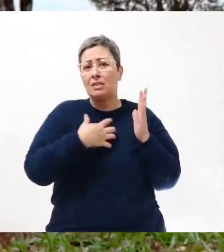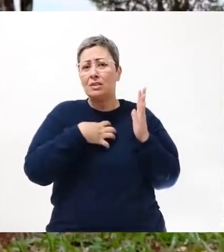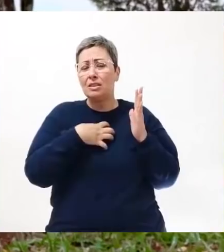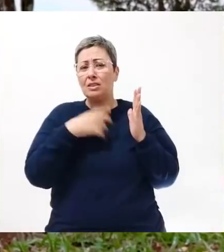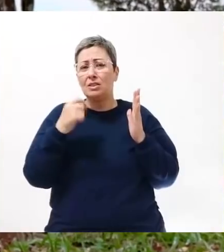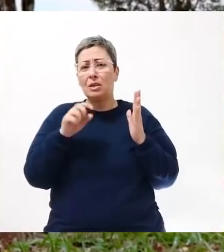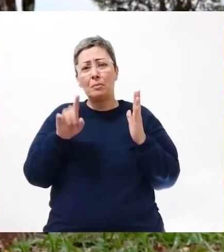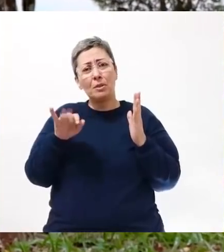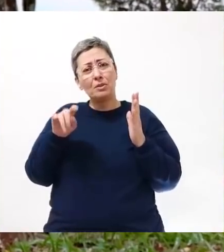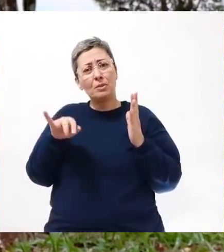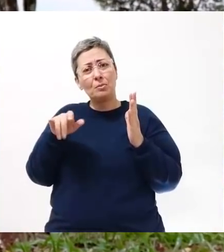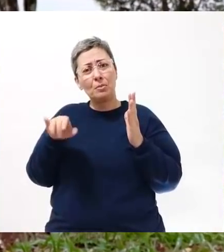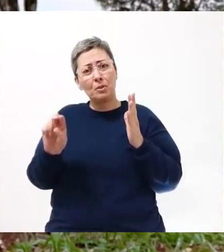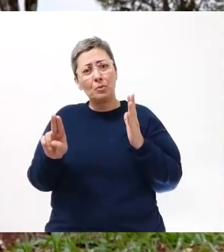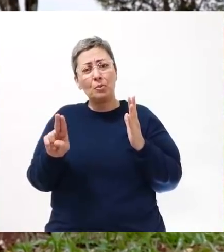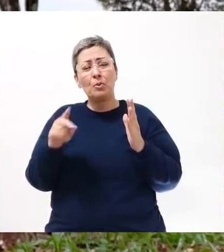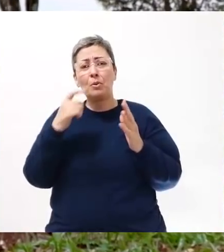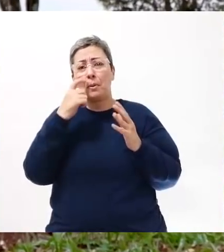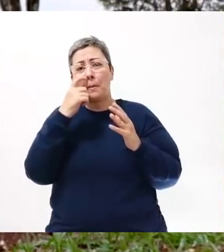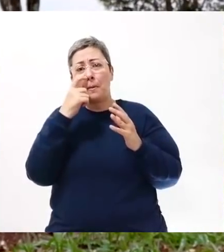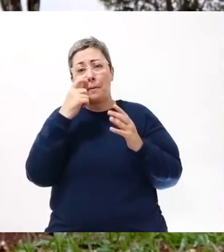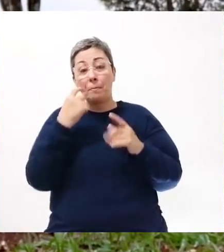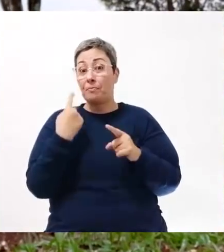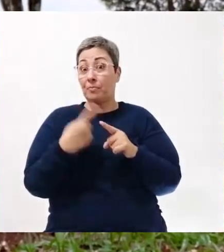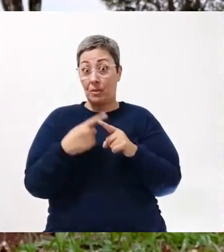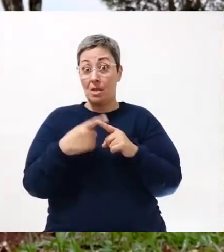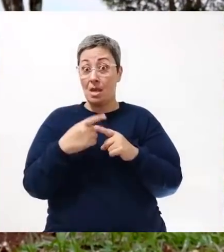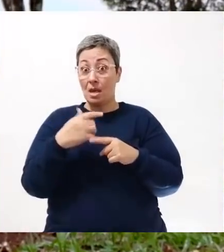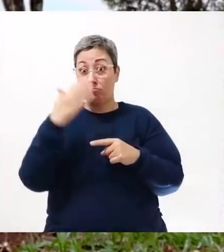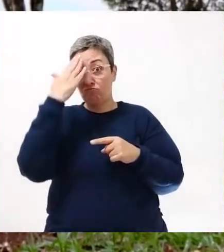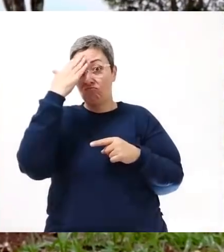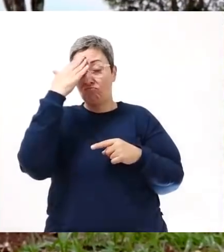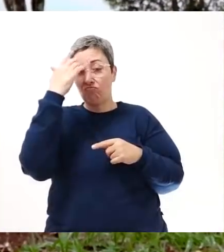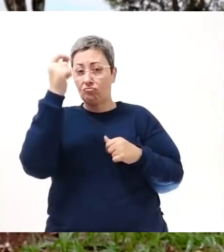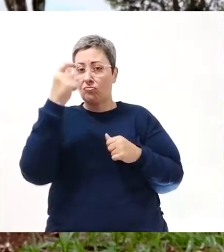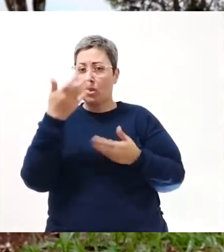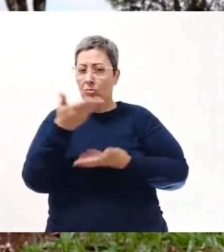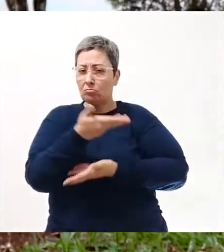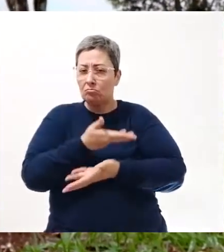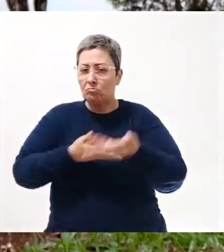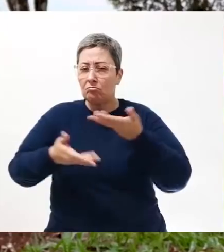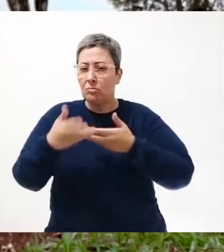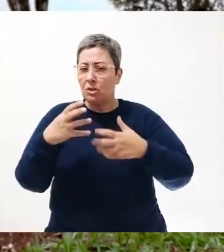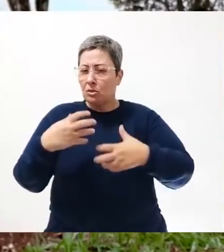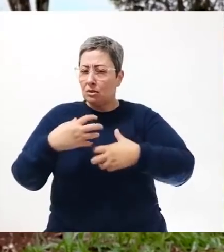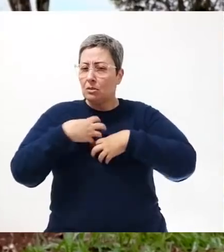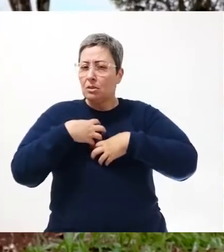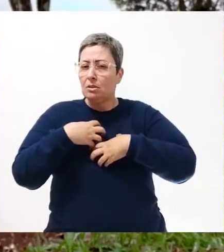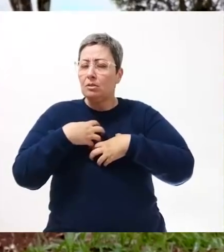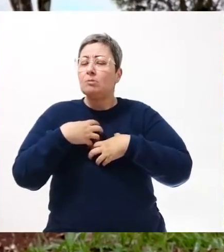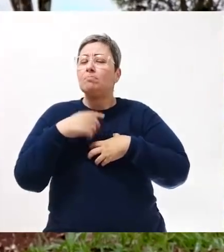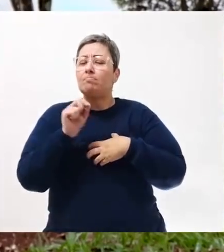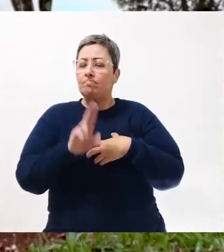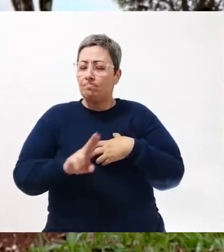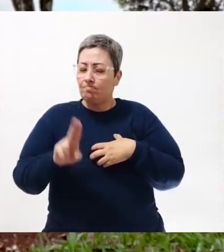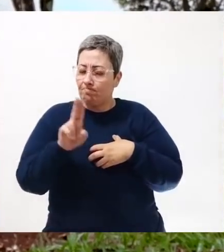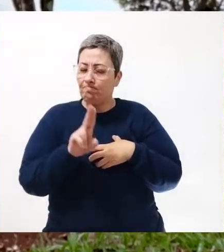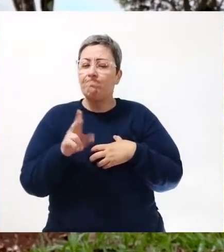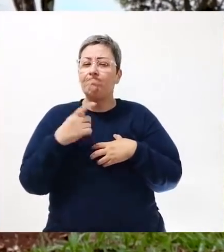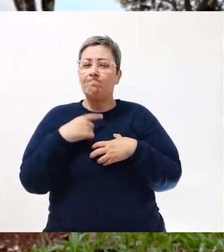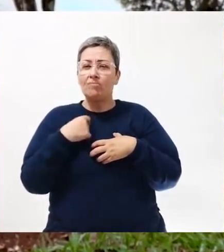5 Sentidos de Bartolomeu Campos de Queiroz? Porque eu acredito que por meio dos